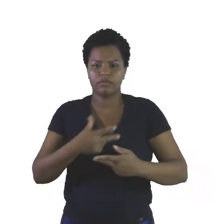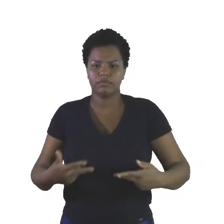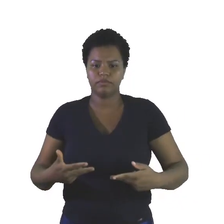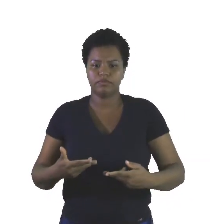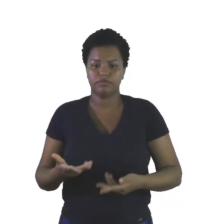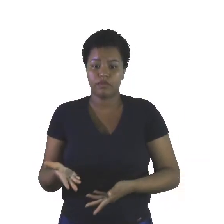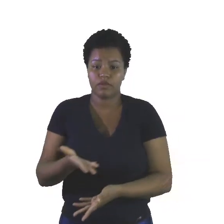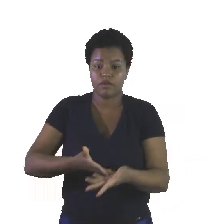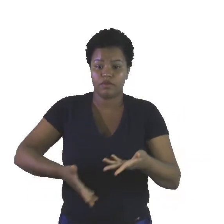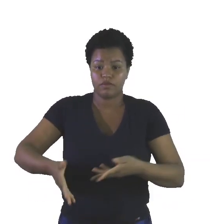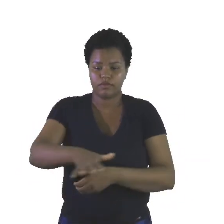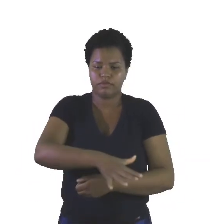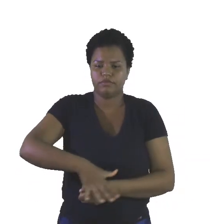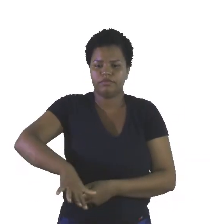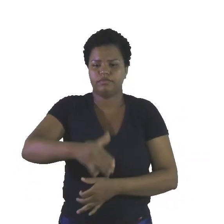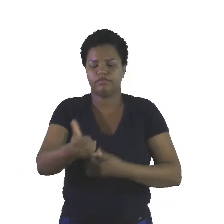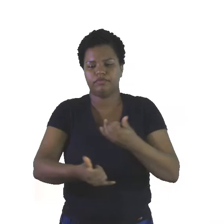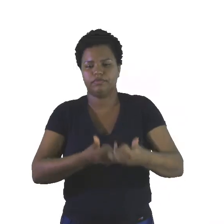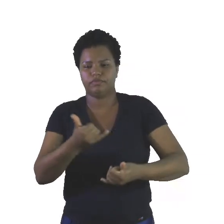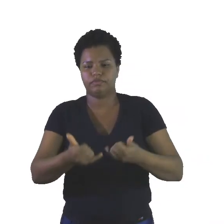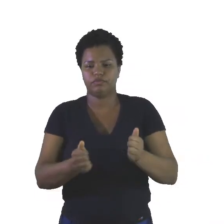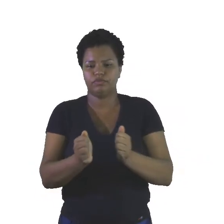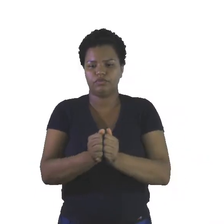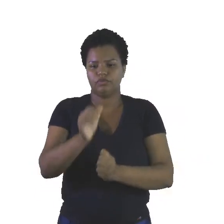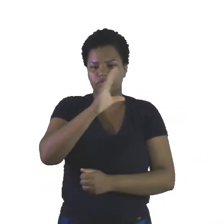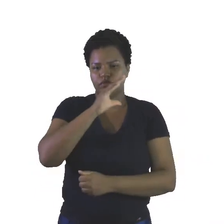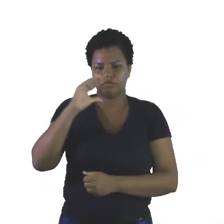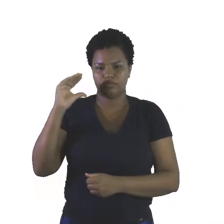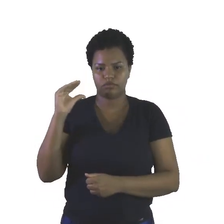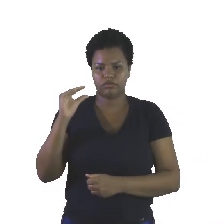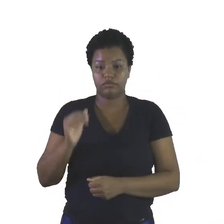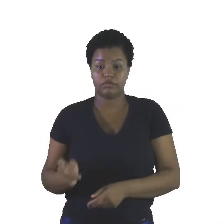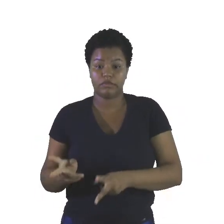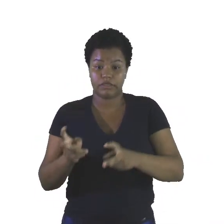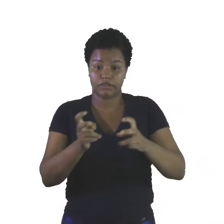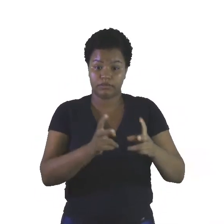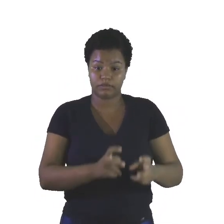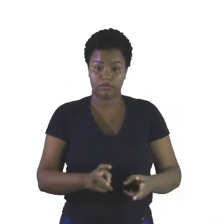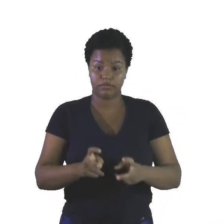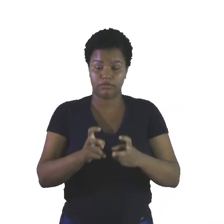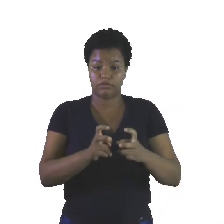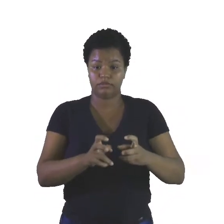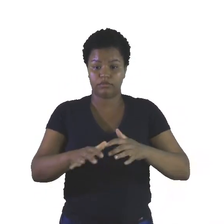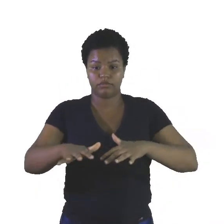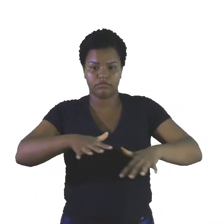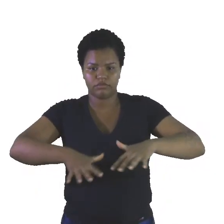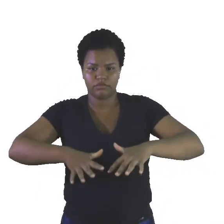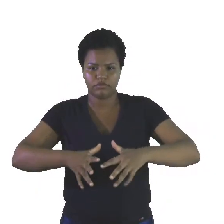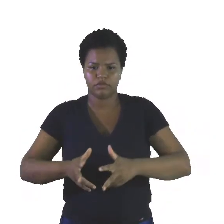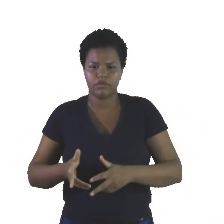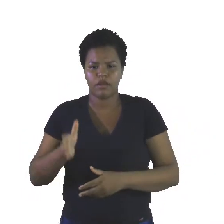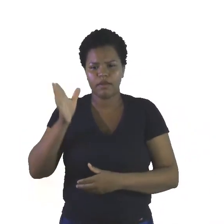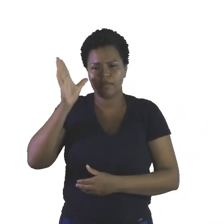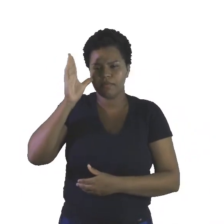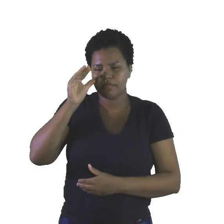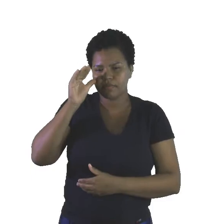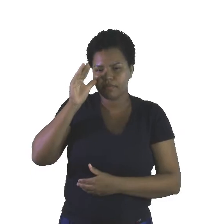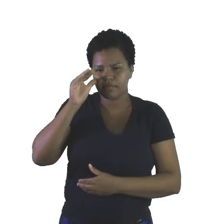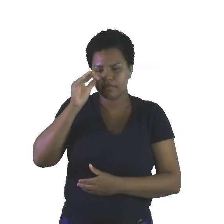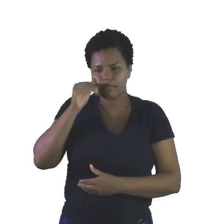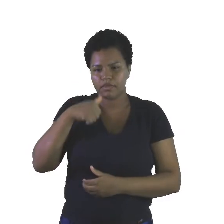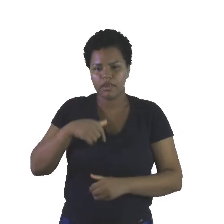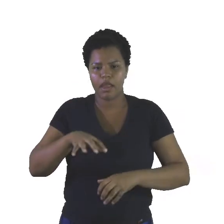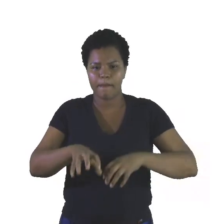compartilhar com espaço de brincadeira com adultos e explorar pela ação e observação